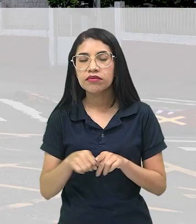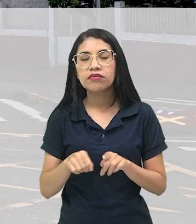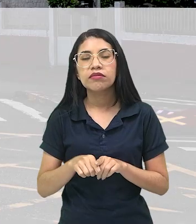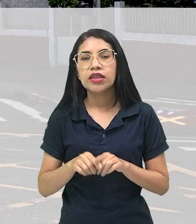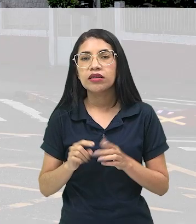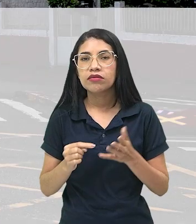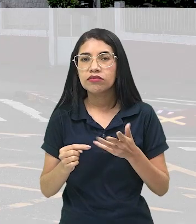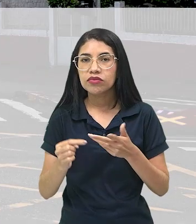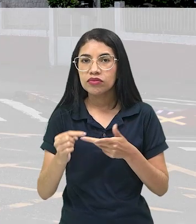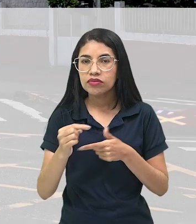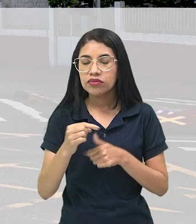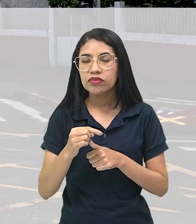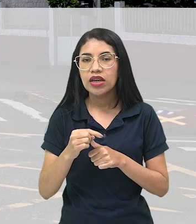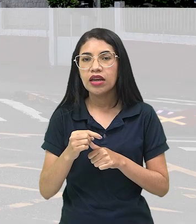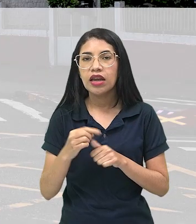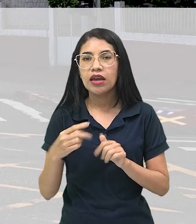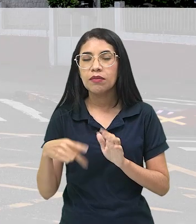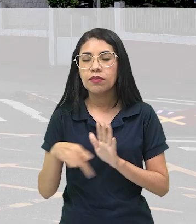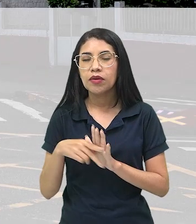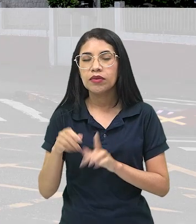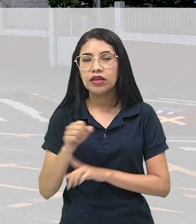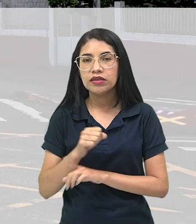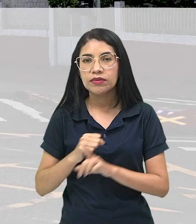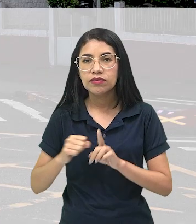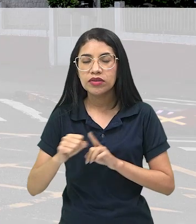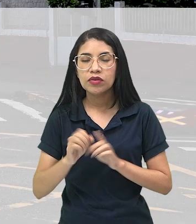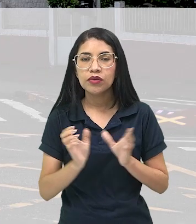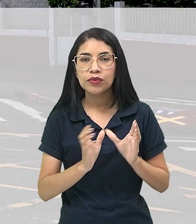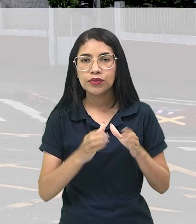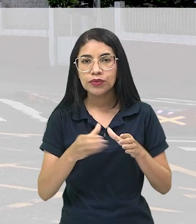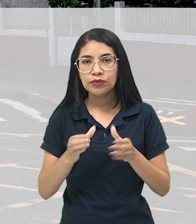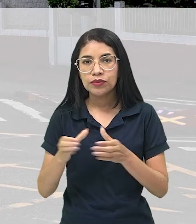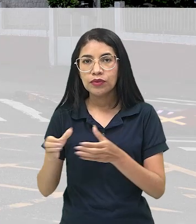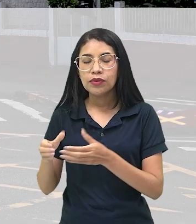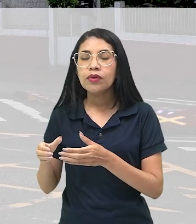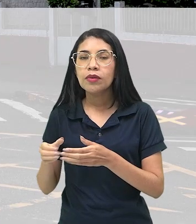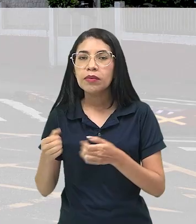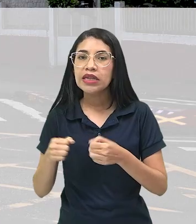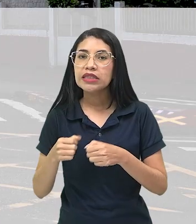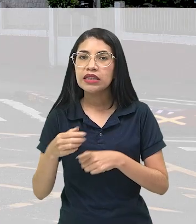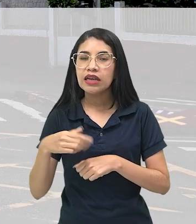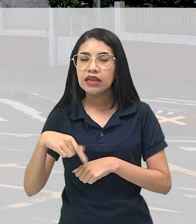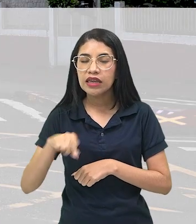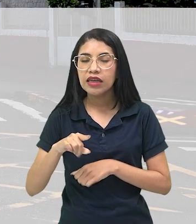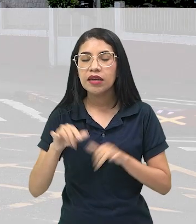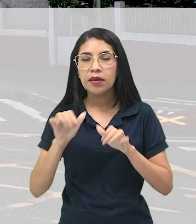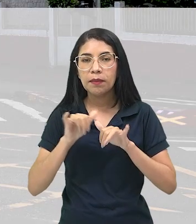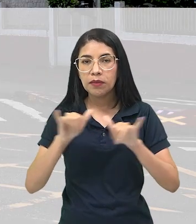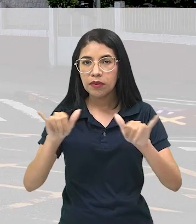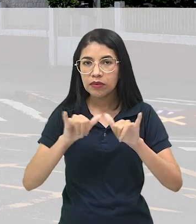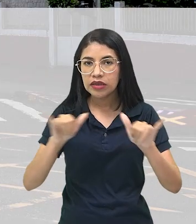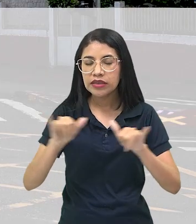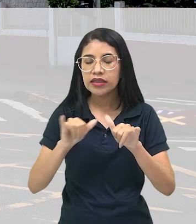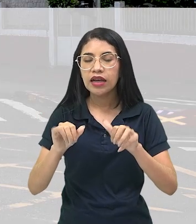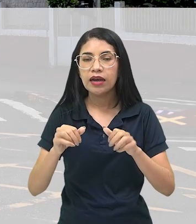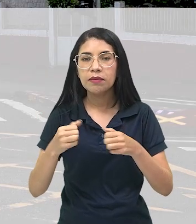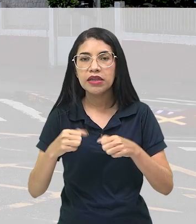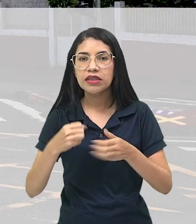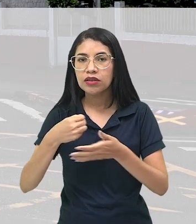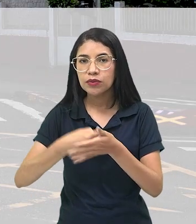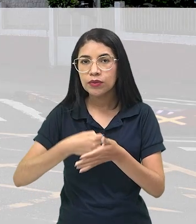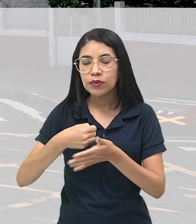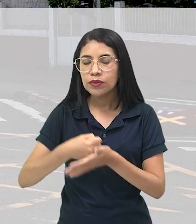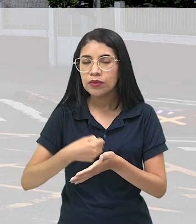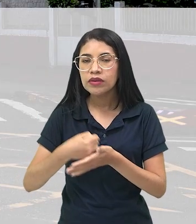são situações da sociedade que esses grupos de pessoas têm que ir para a rua, têm que protestar, têm que falar em